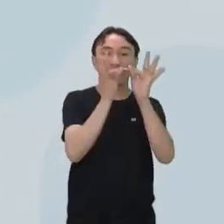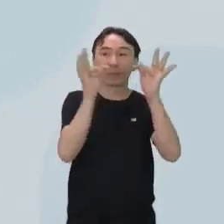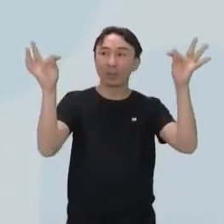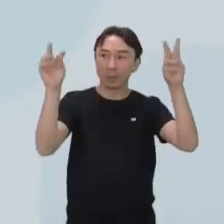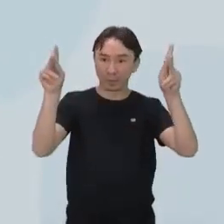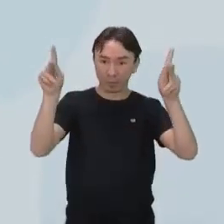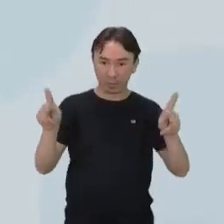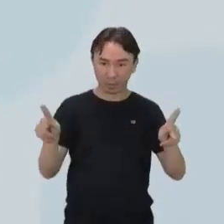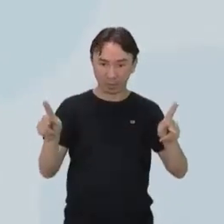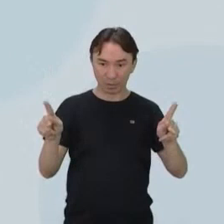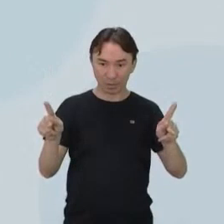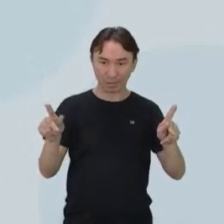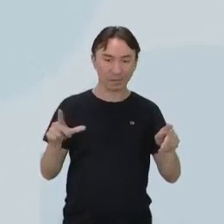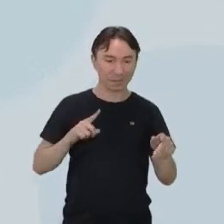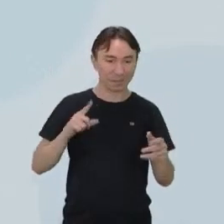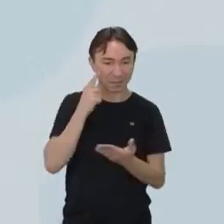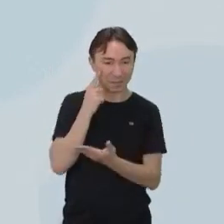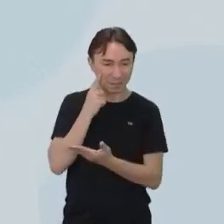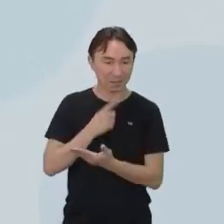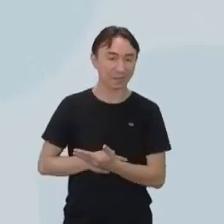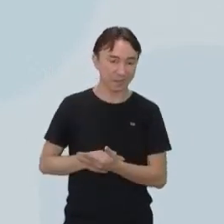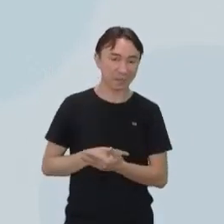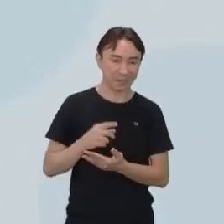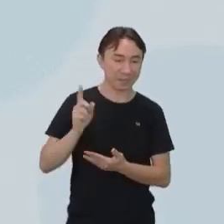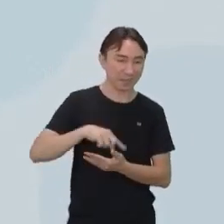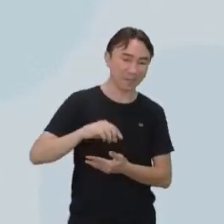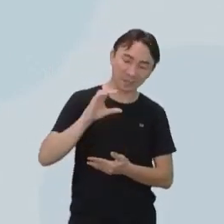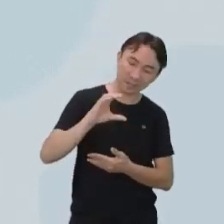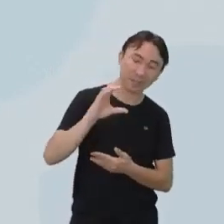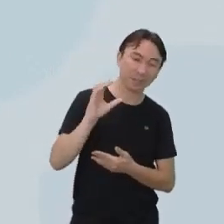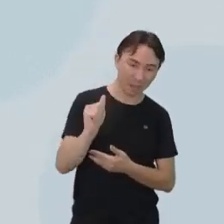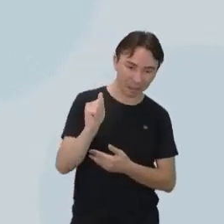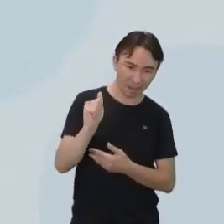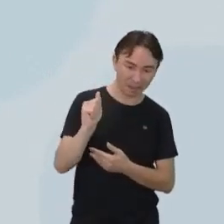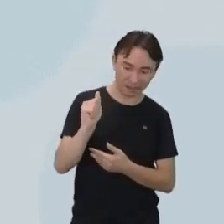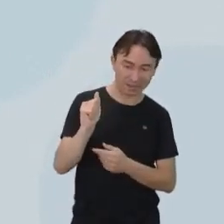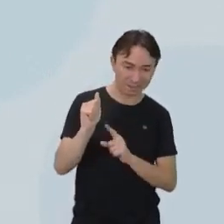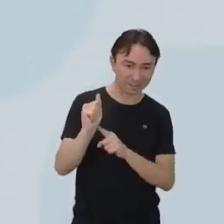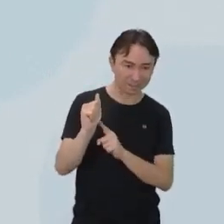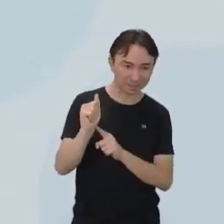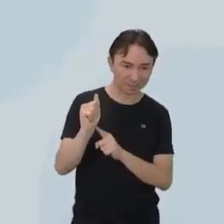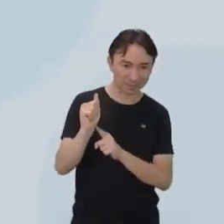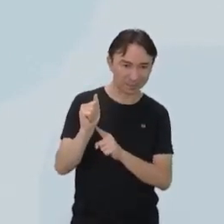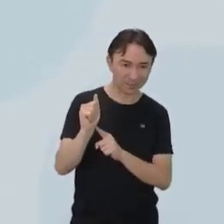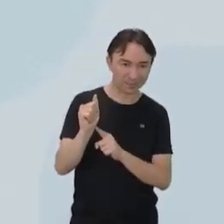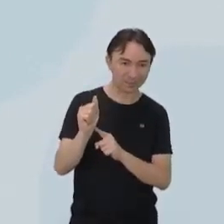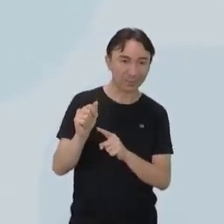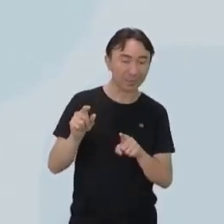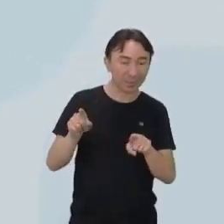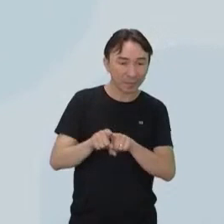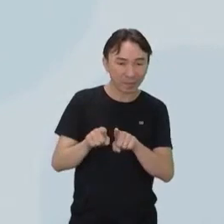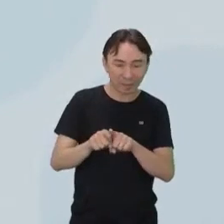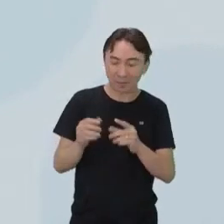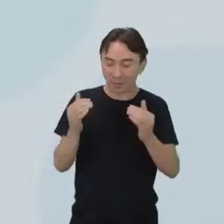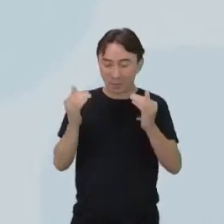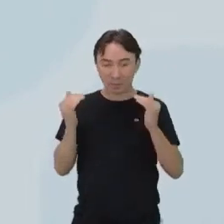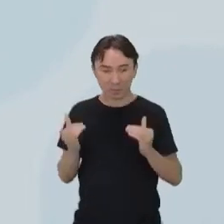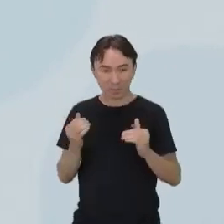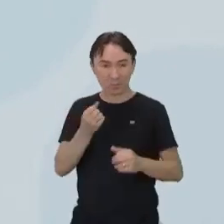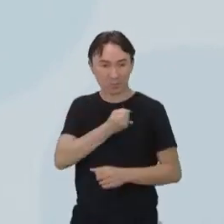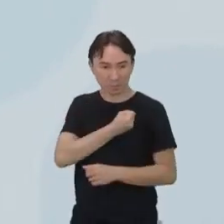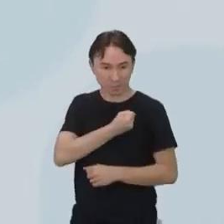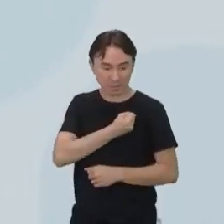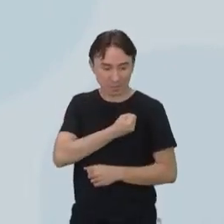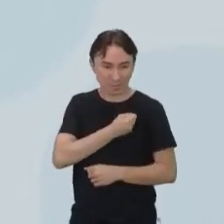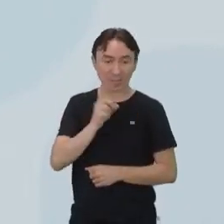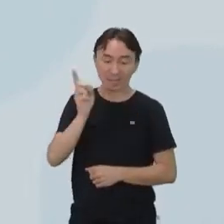20. Depois nós temos o símbolo do cálcio, o nome do cálcio e uma outra numeração aqui que corresponde a massa, que a